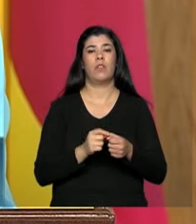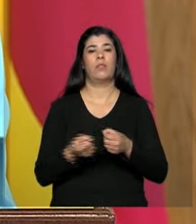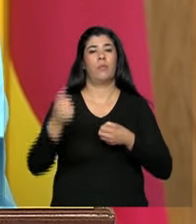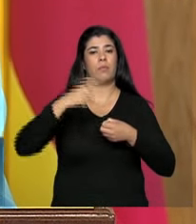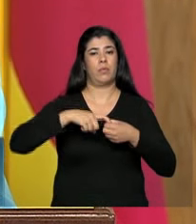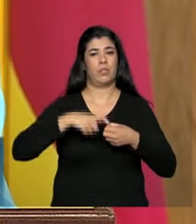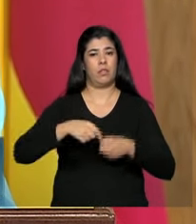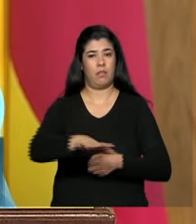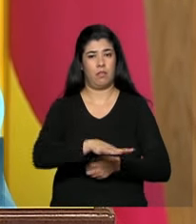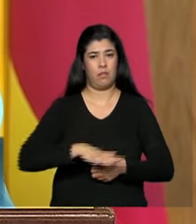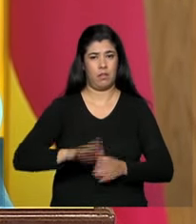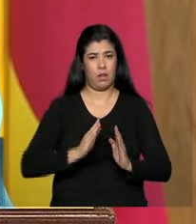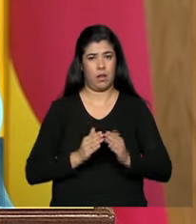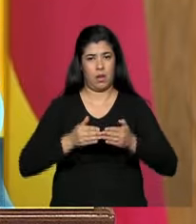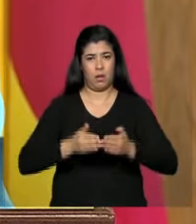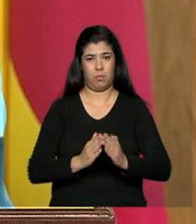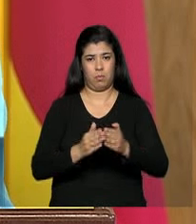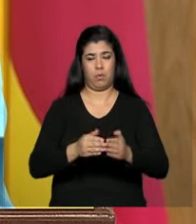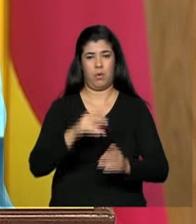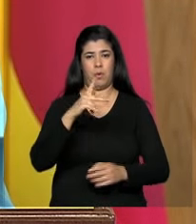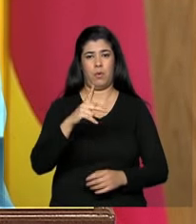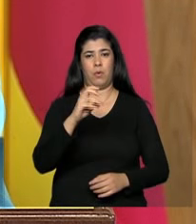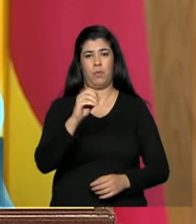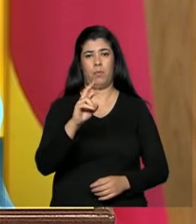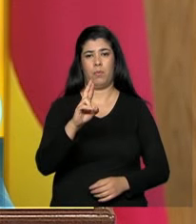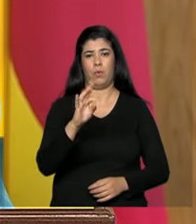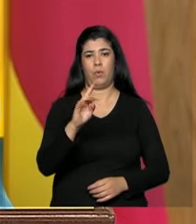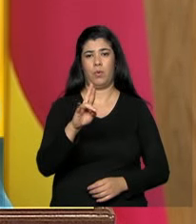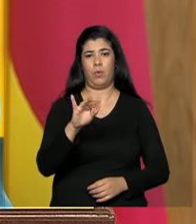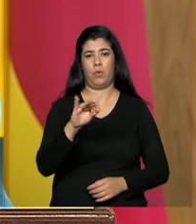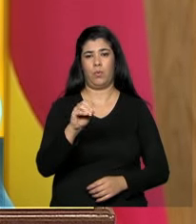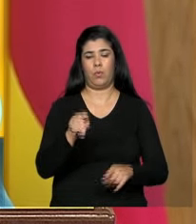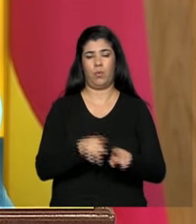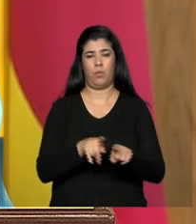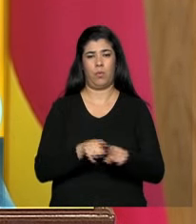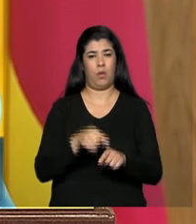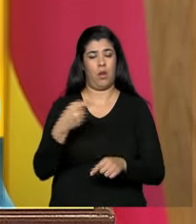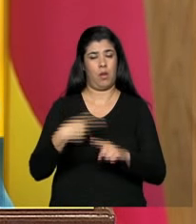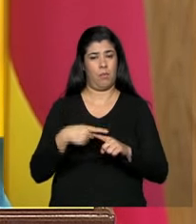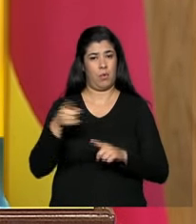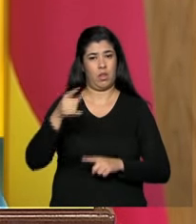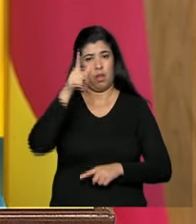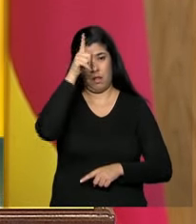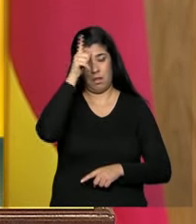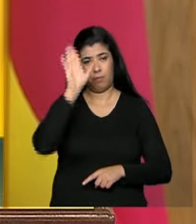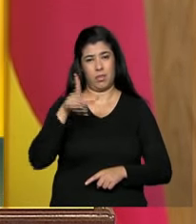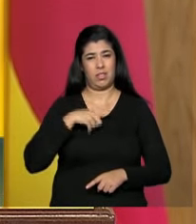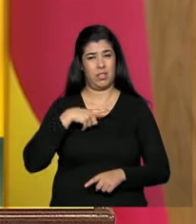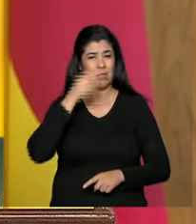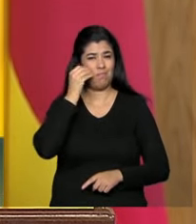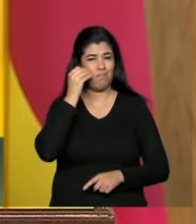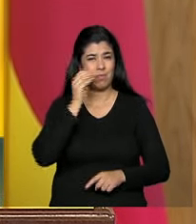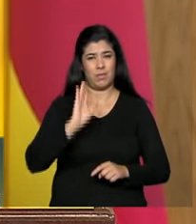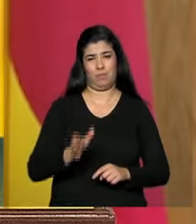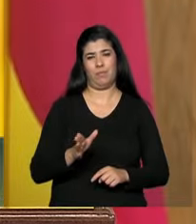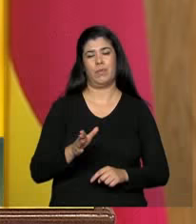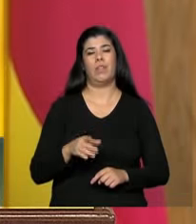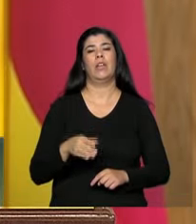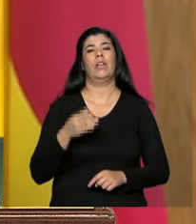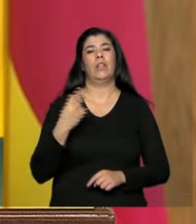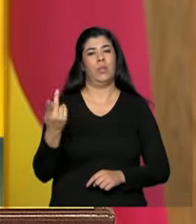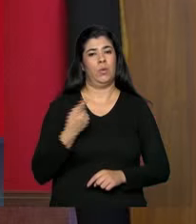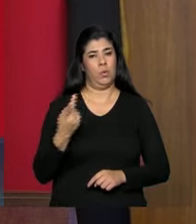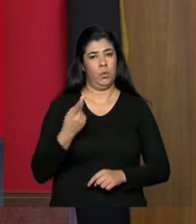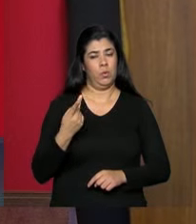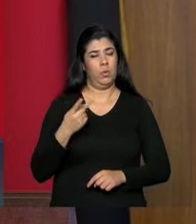setor portuário diante da notória expertise alemã nessa área. A chanceler Merkel e